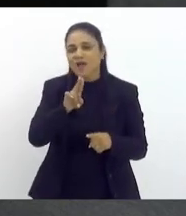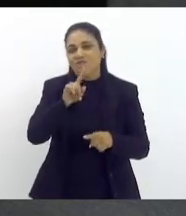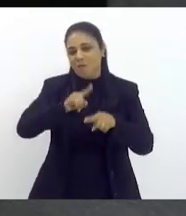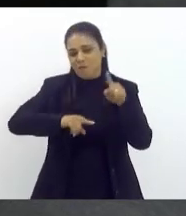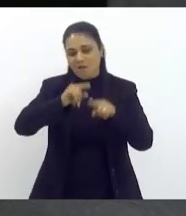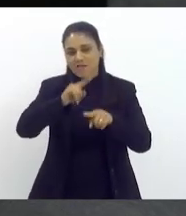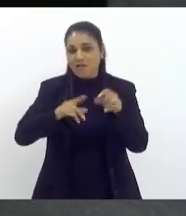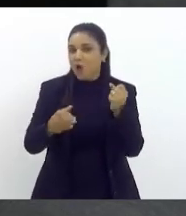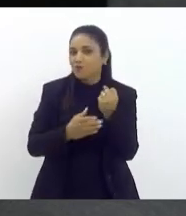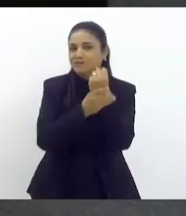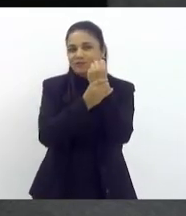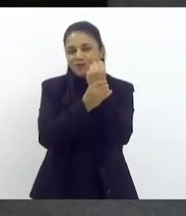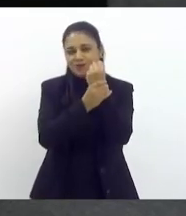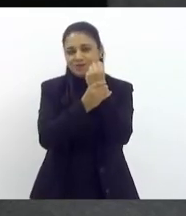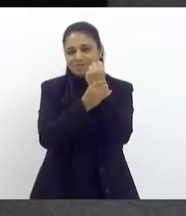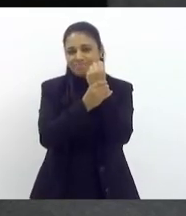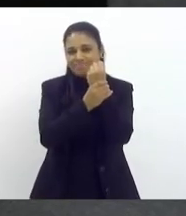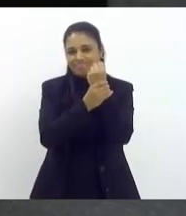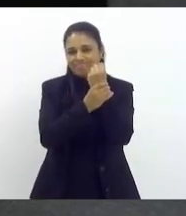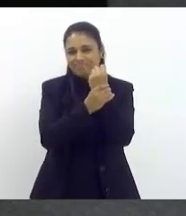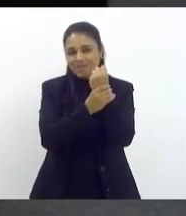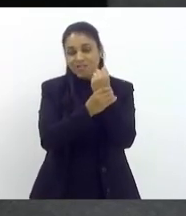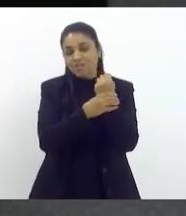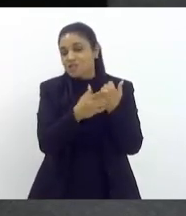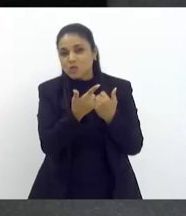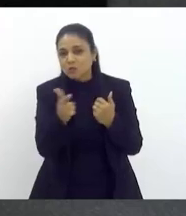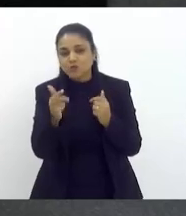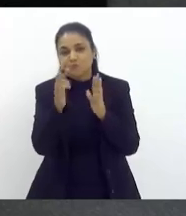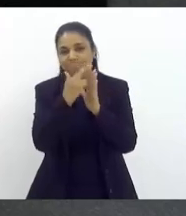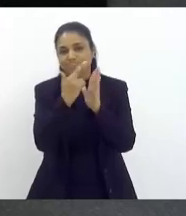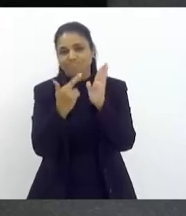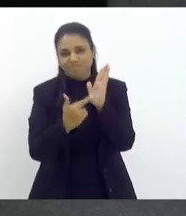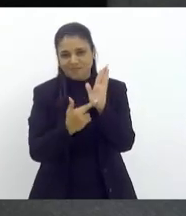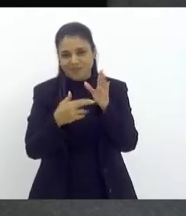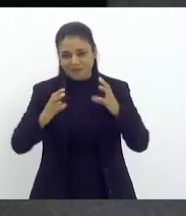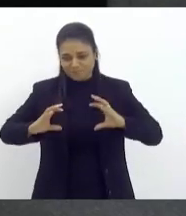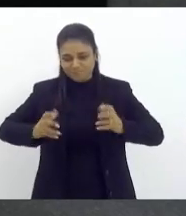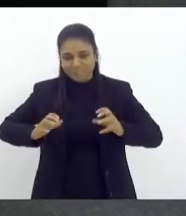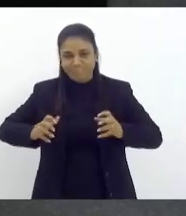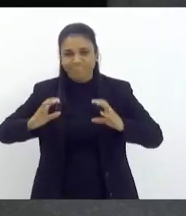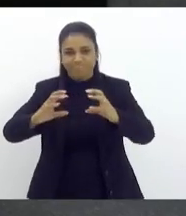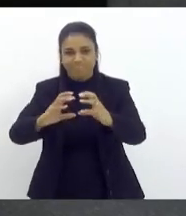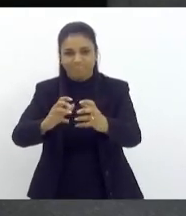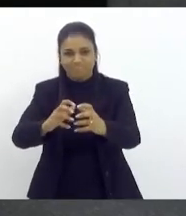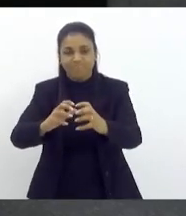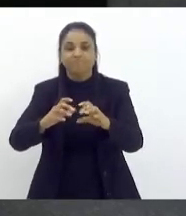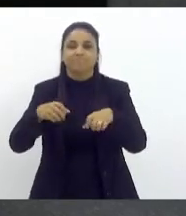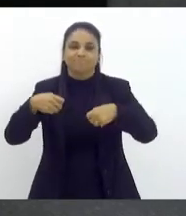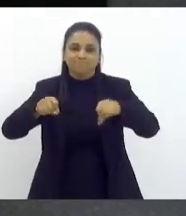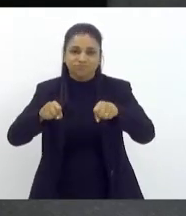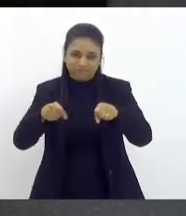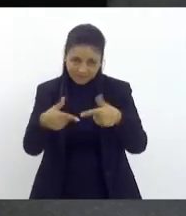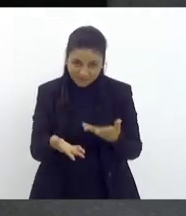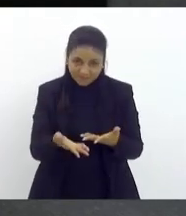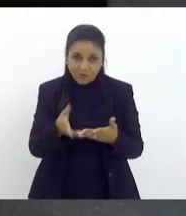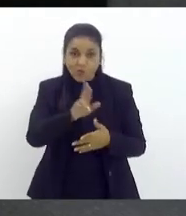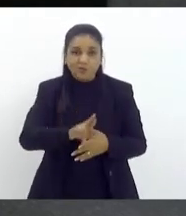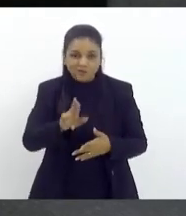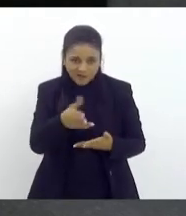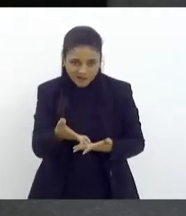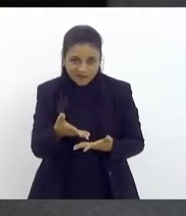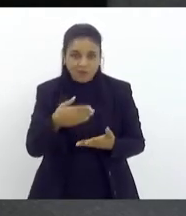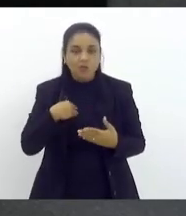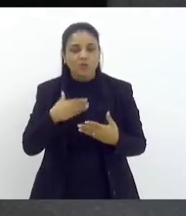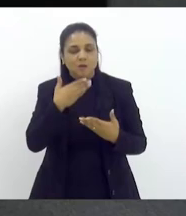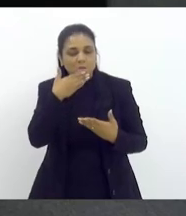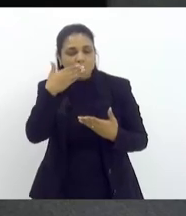que pudesse permitir com que os poderes fiscalizasse a utilização desse veículos então aqui eu quero reiterar o pedido